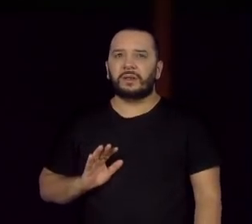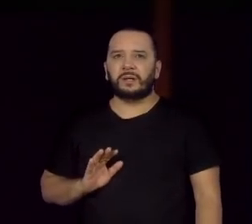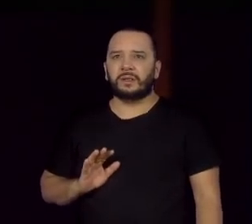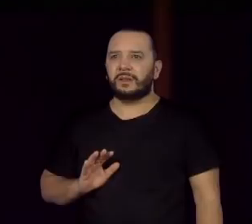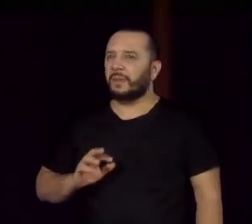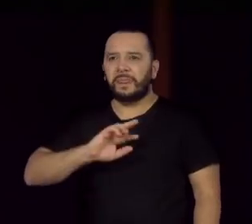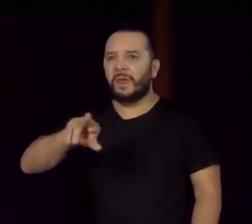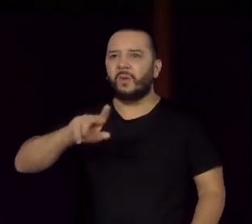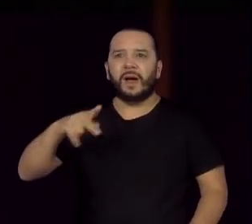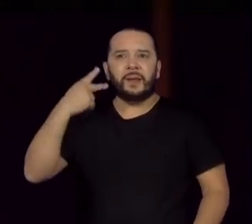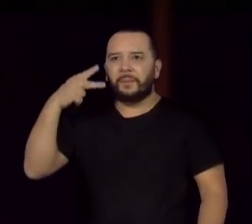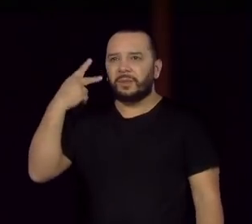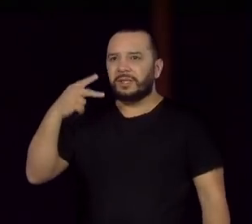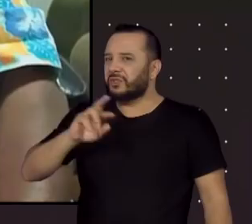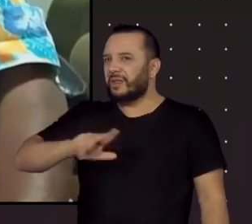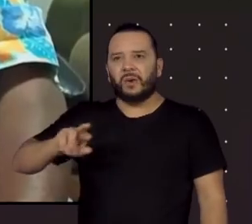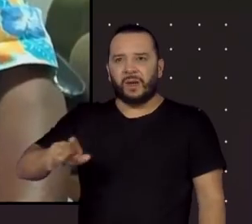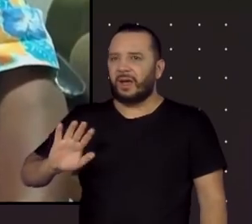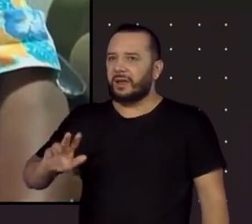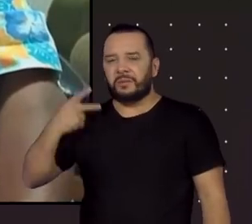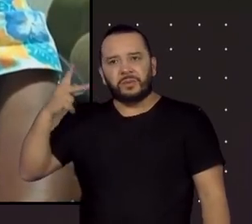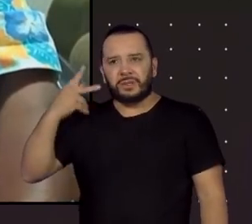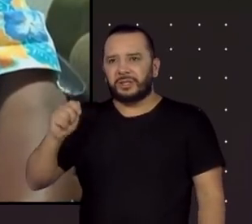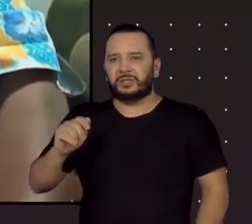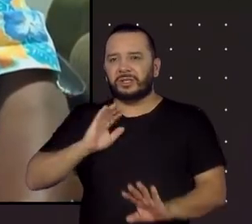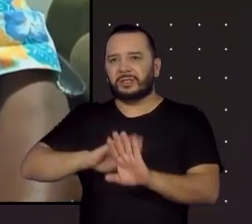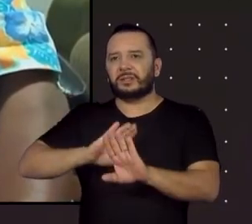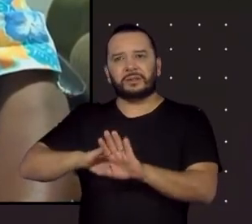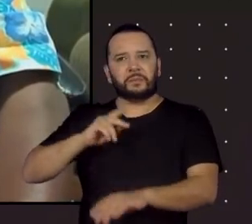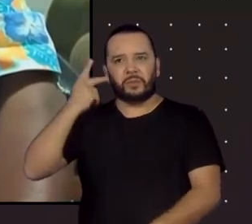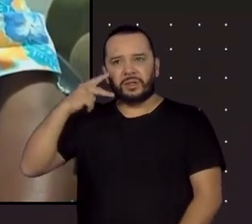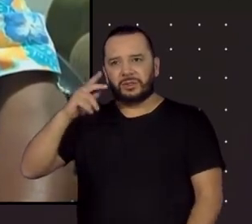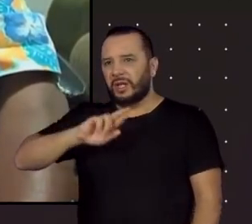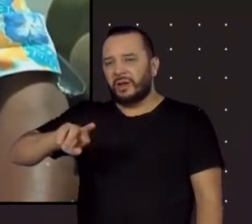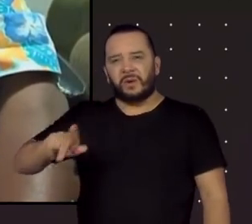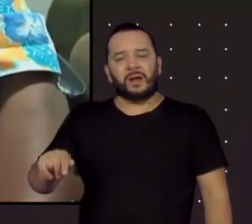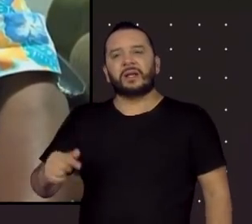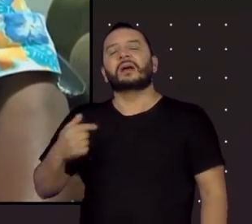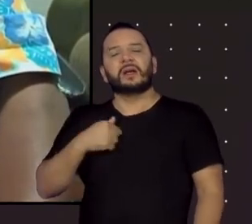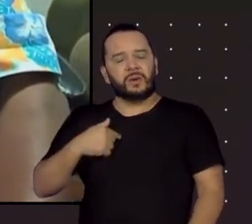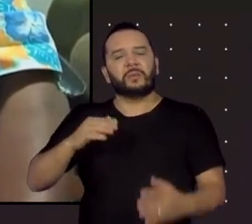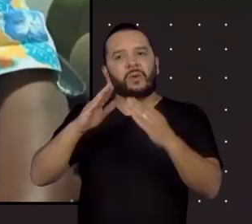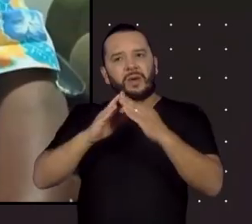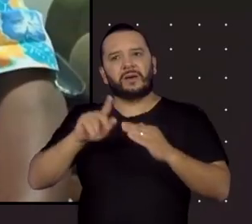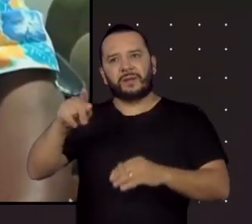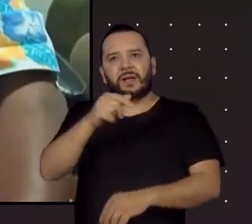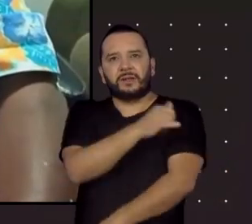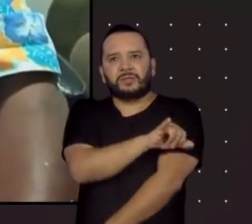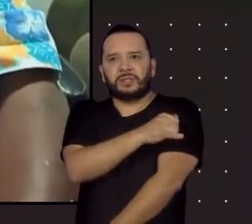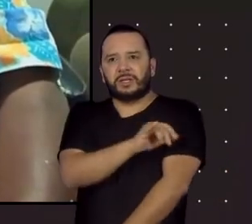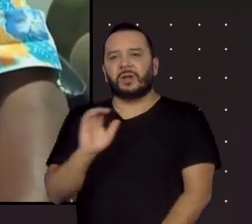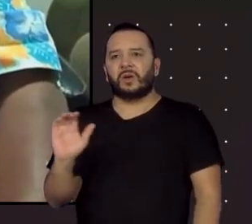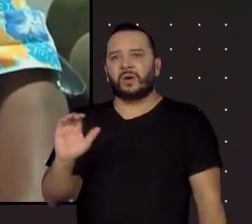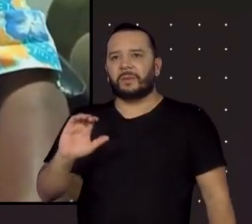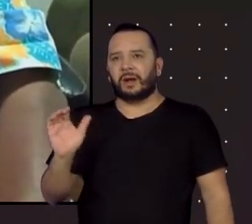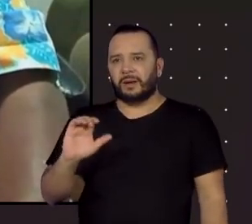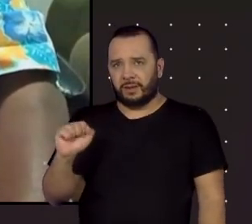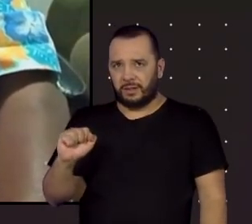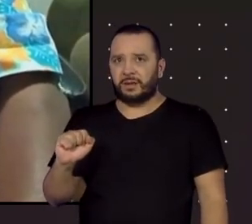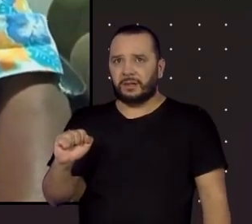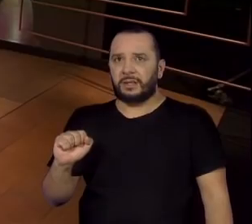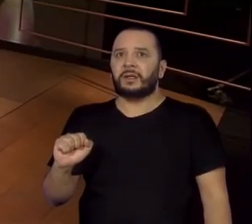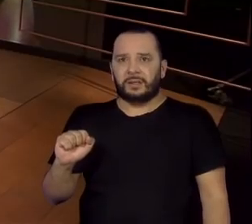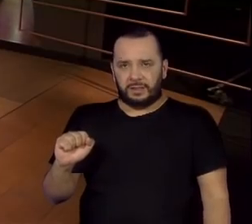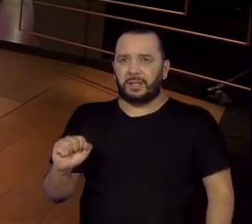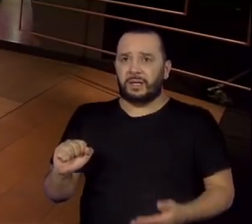conotação política, absolutamente. Eu morava na Bolívia, 124, Copacabana. Chutaram a porta,